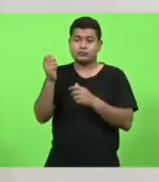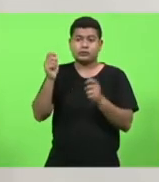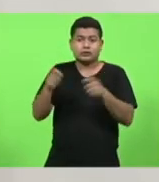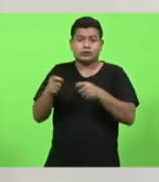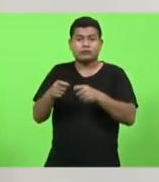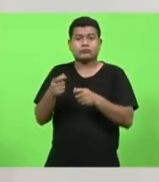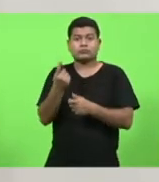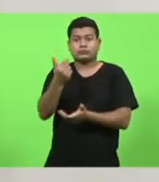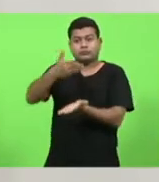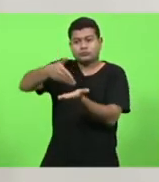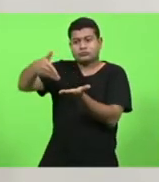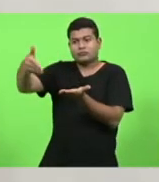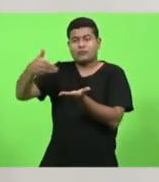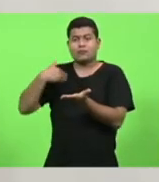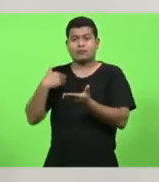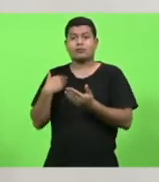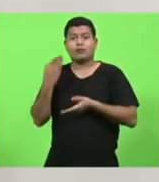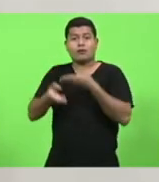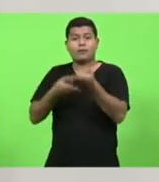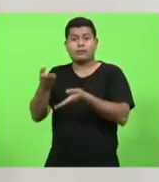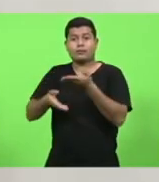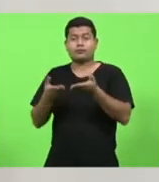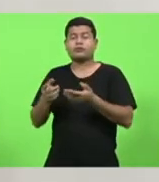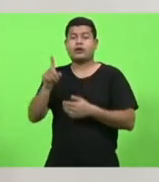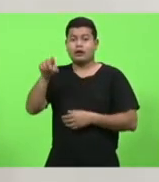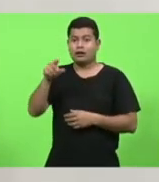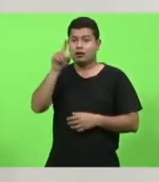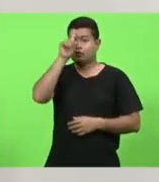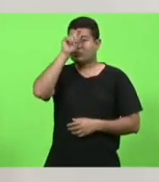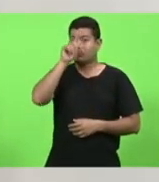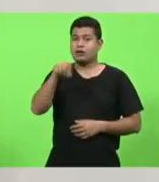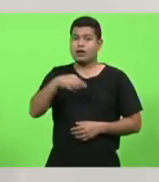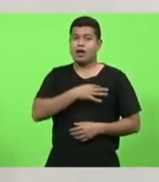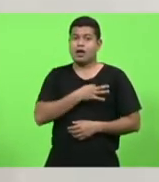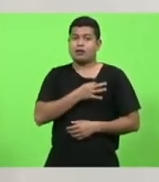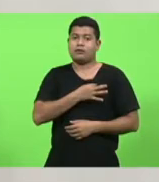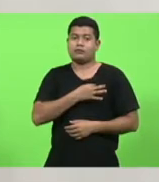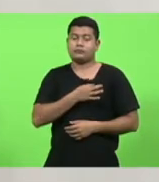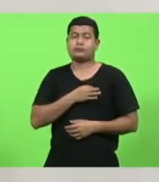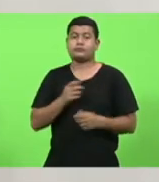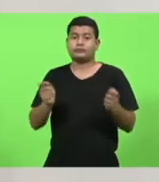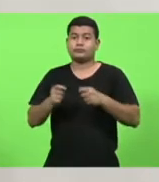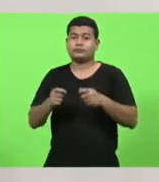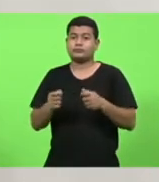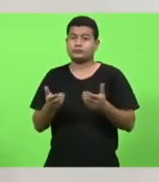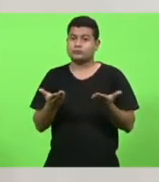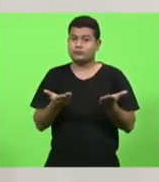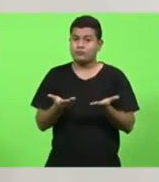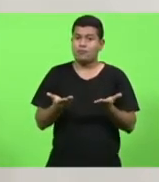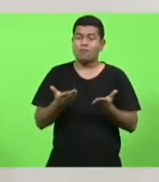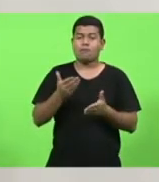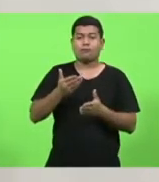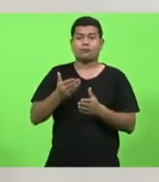estão sendo atendidas nesse hospital, que é filantrópico, possam ser atendidas por um convênio com